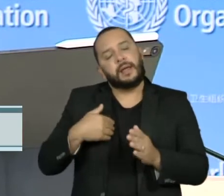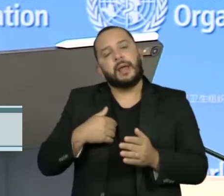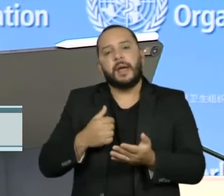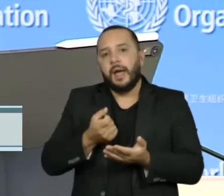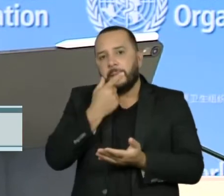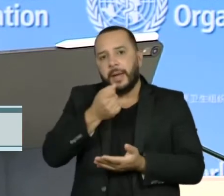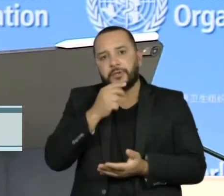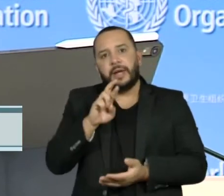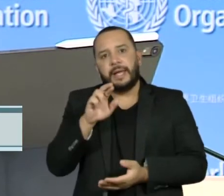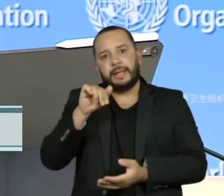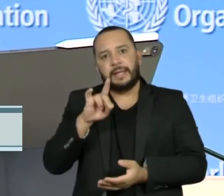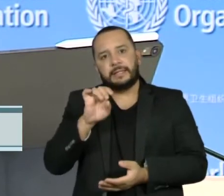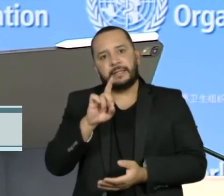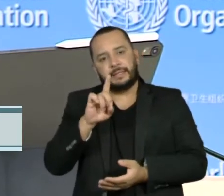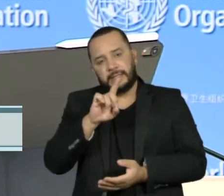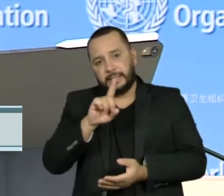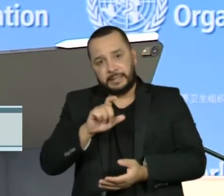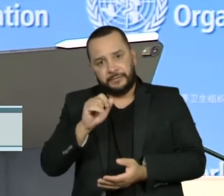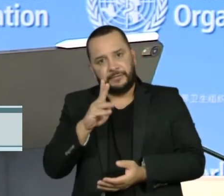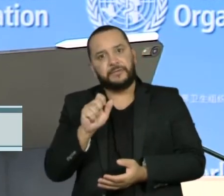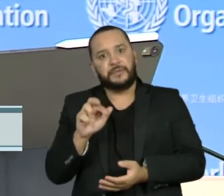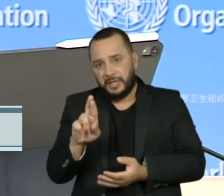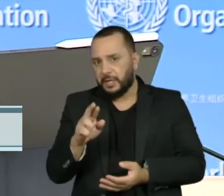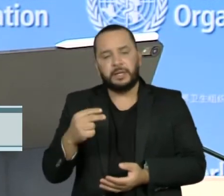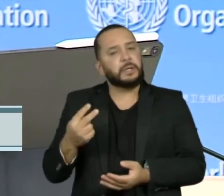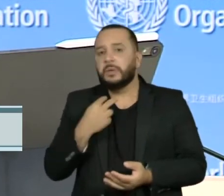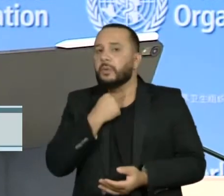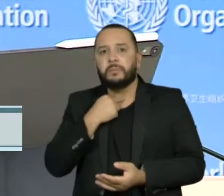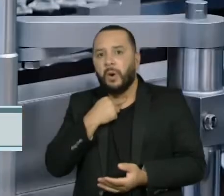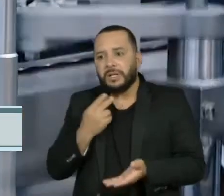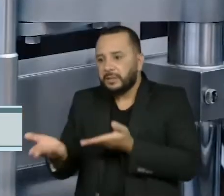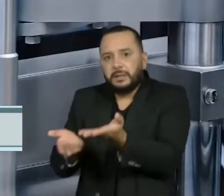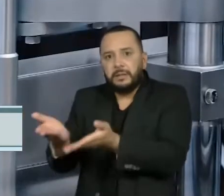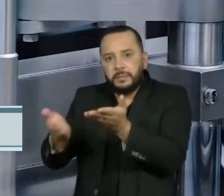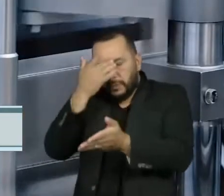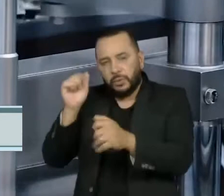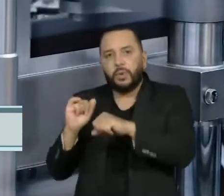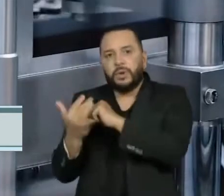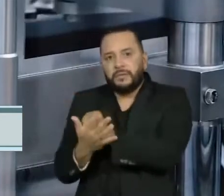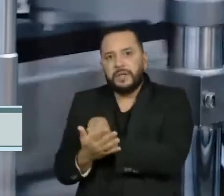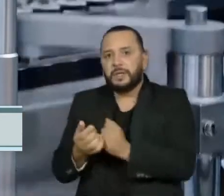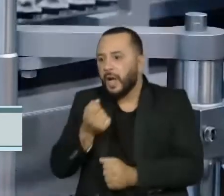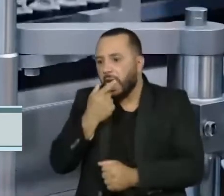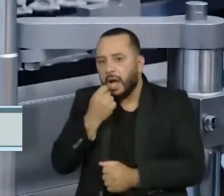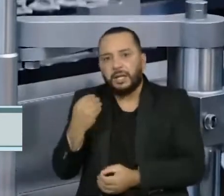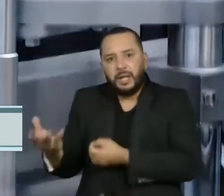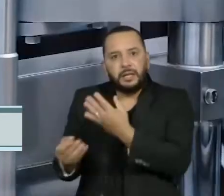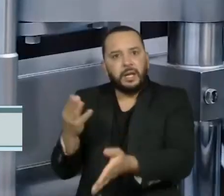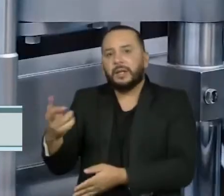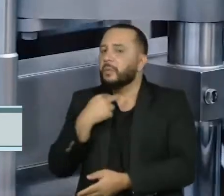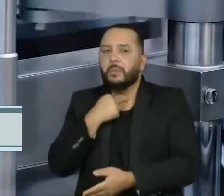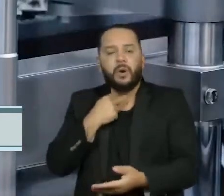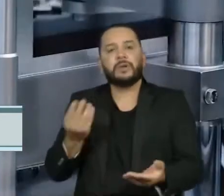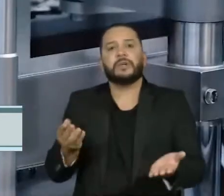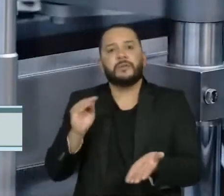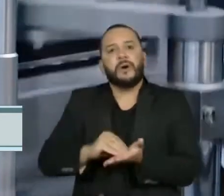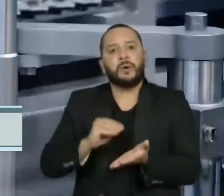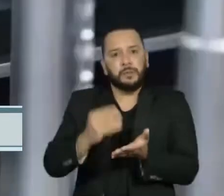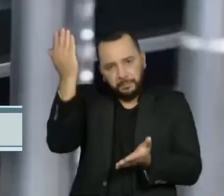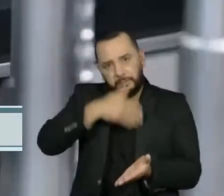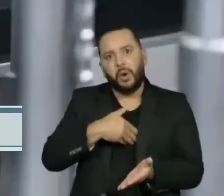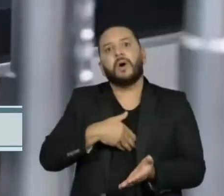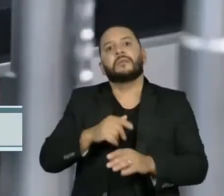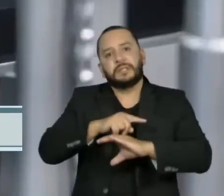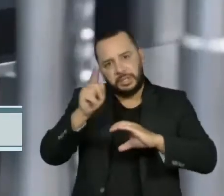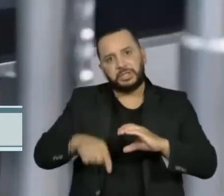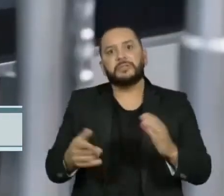é indicado para pacientes hospitalizados com a Covid-19. A OMS afirma que faltam evidências de que ele tenha